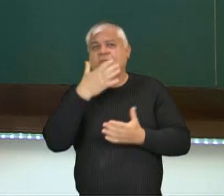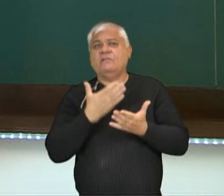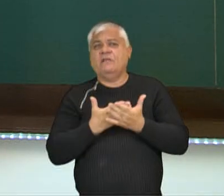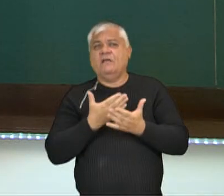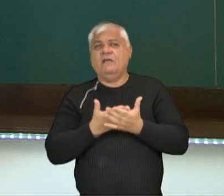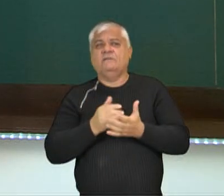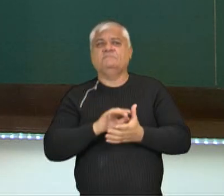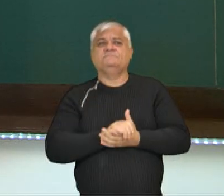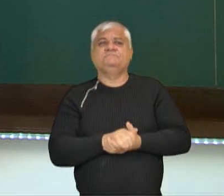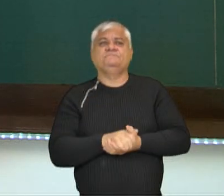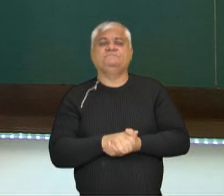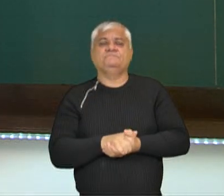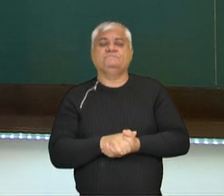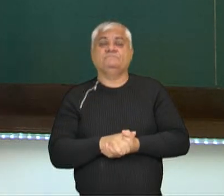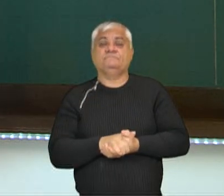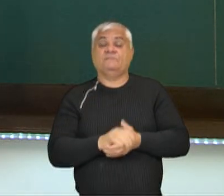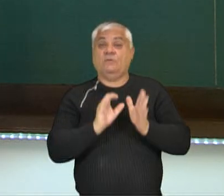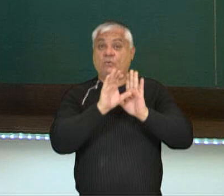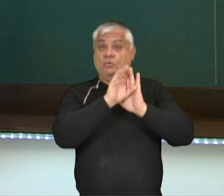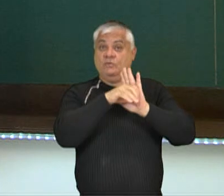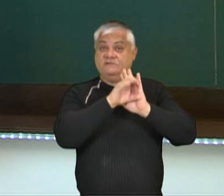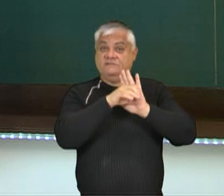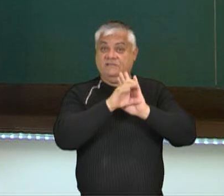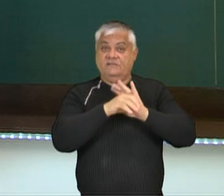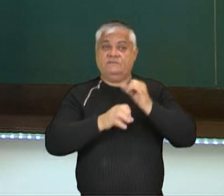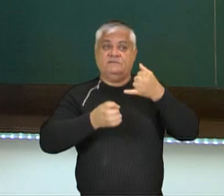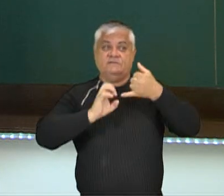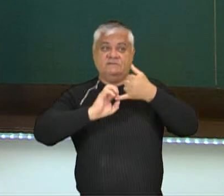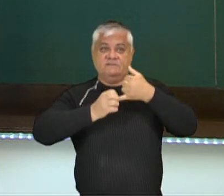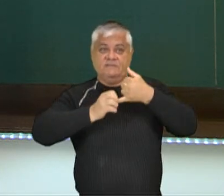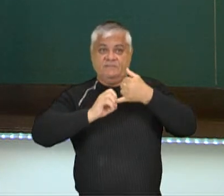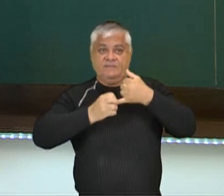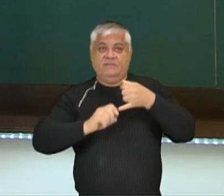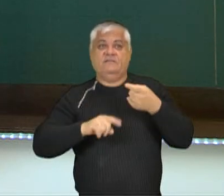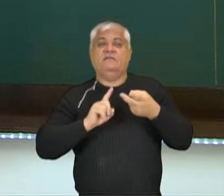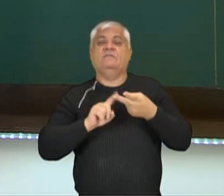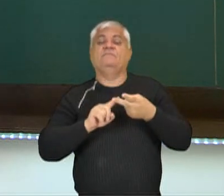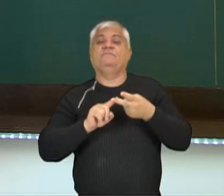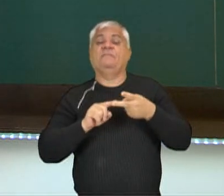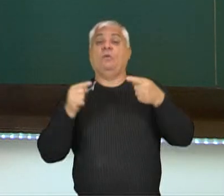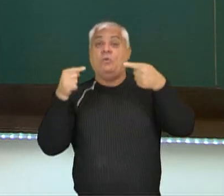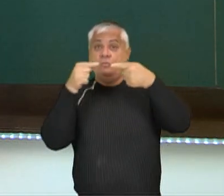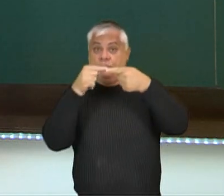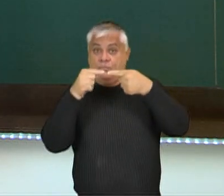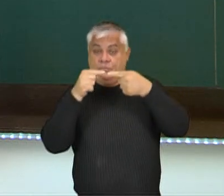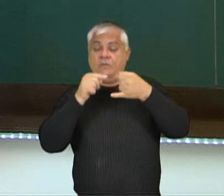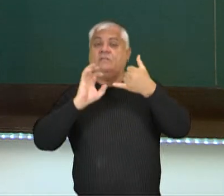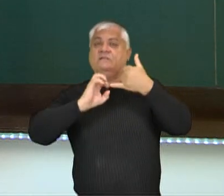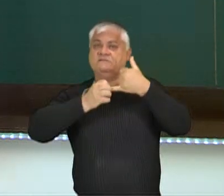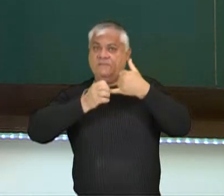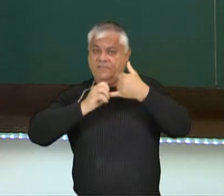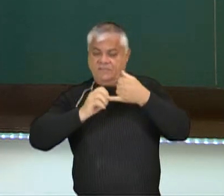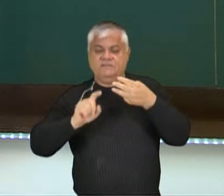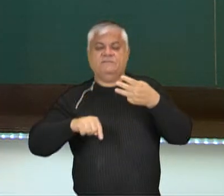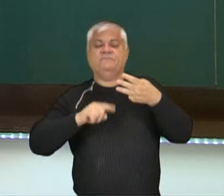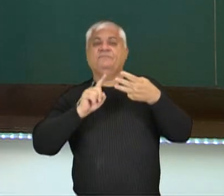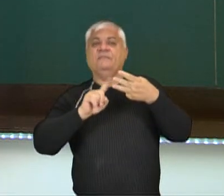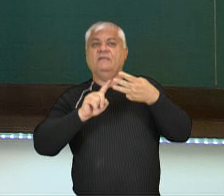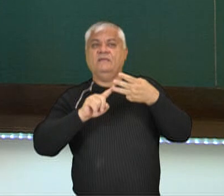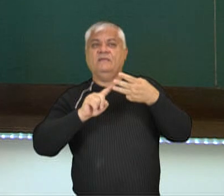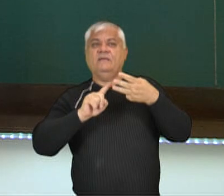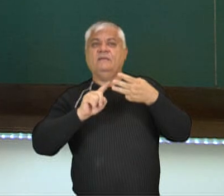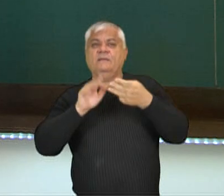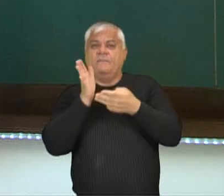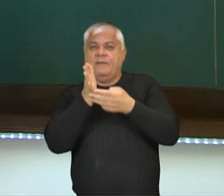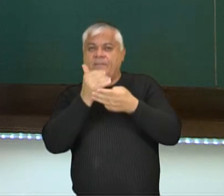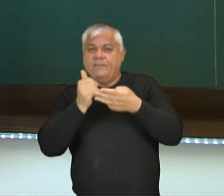hoje? Vamos lá? Nós vimos o conceito de semente, as funções da semente, as